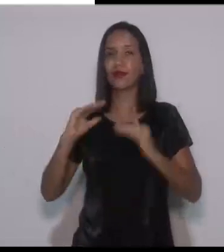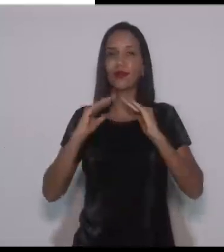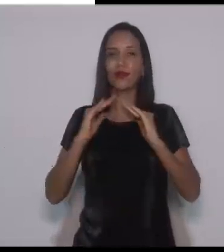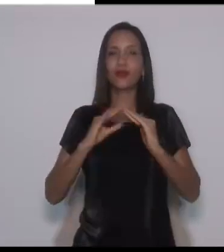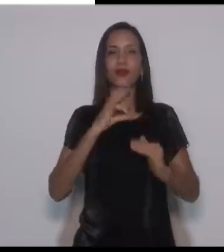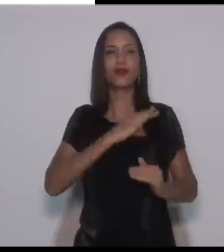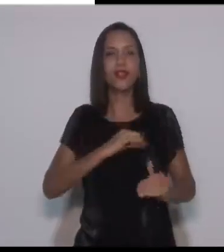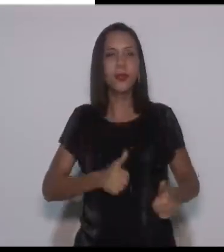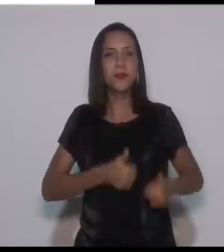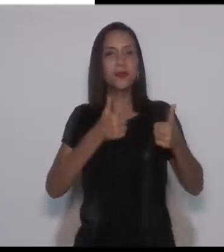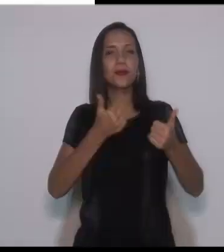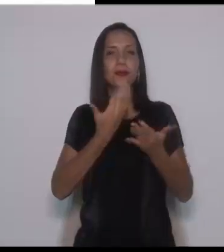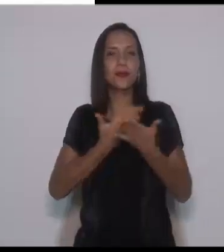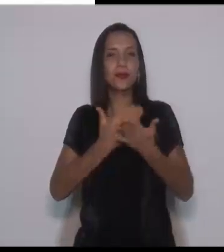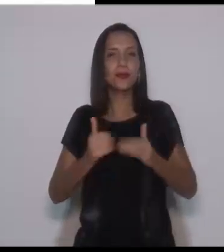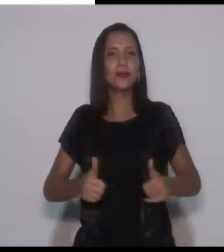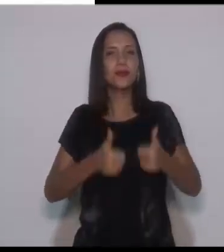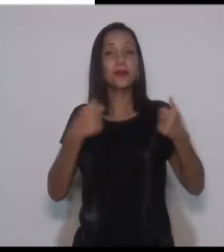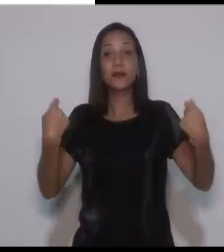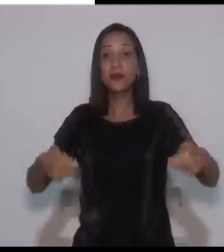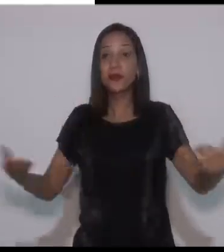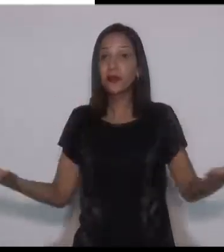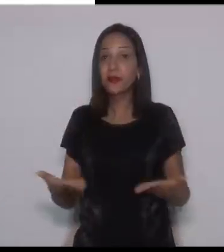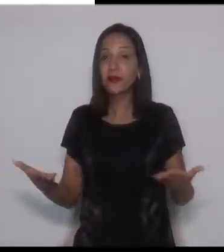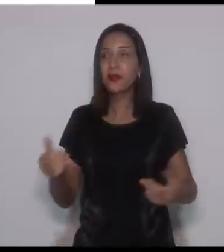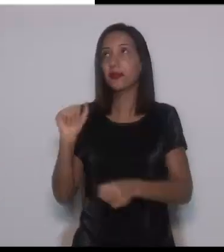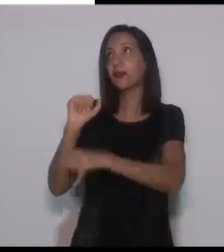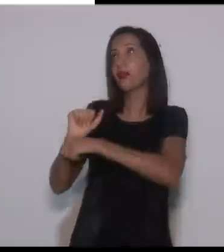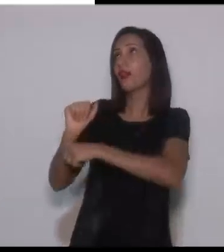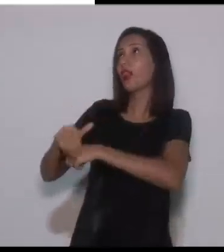salário melhor, um estudo melhor, tem que ser agora, não pode esperar